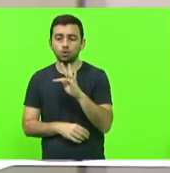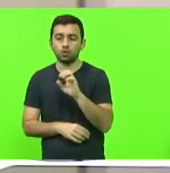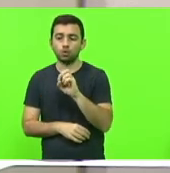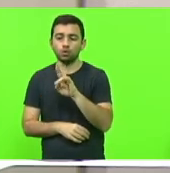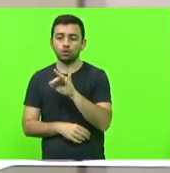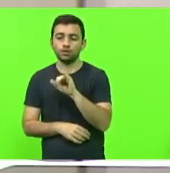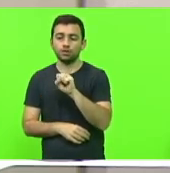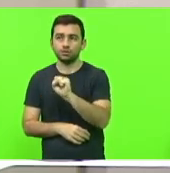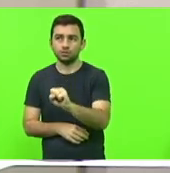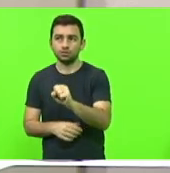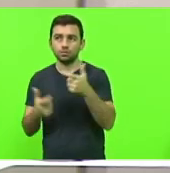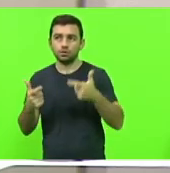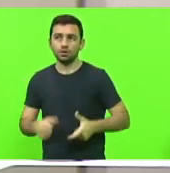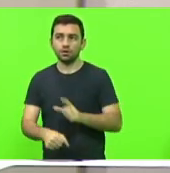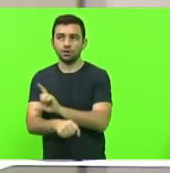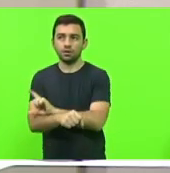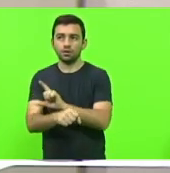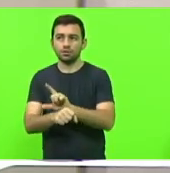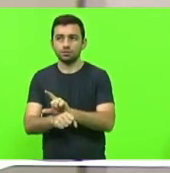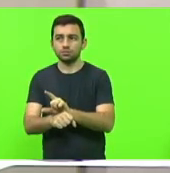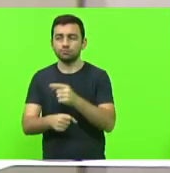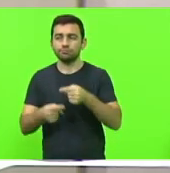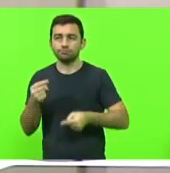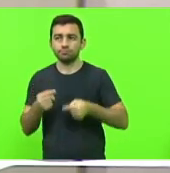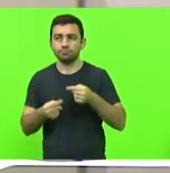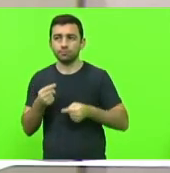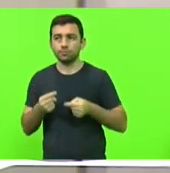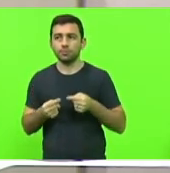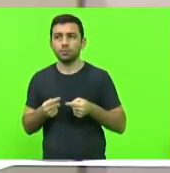Lages. Em discussão?